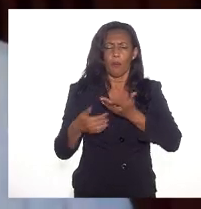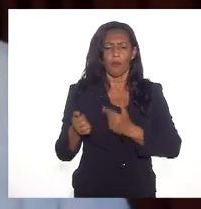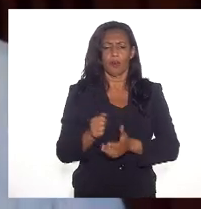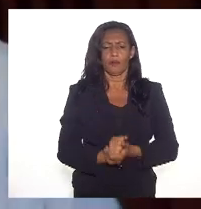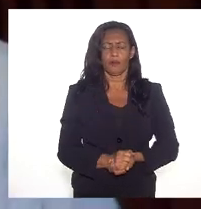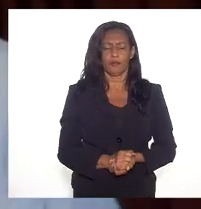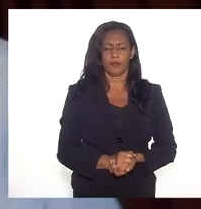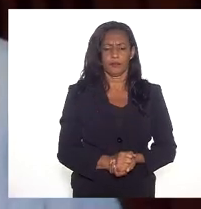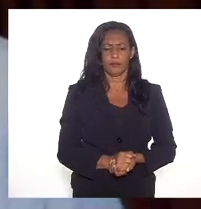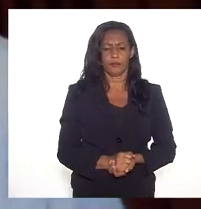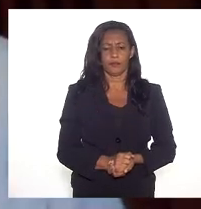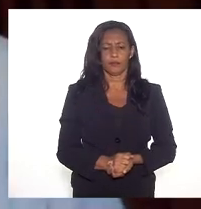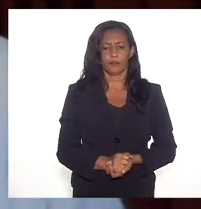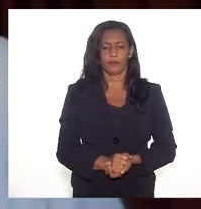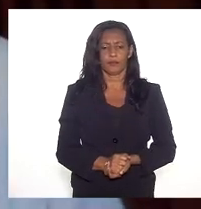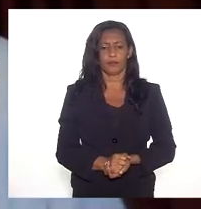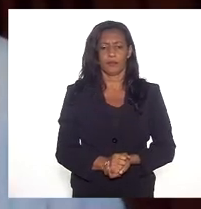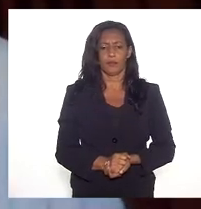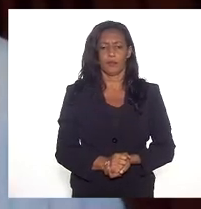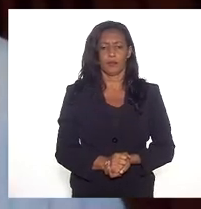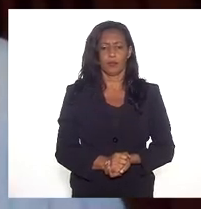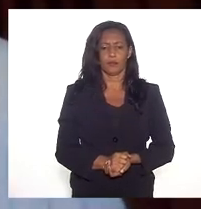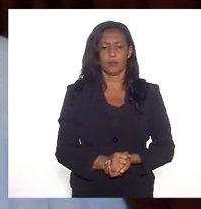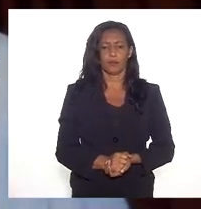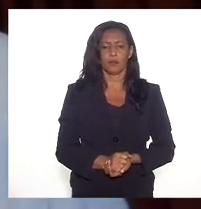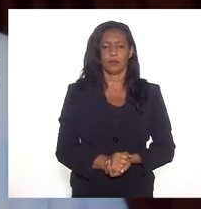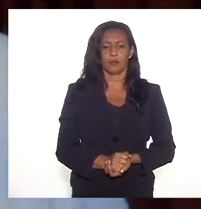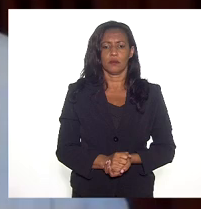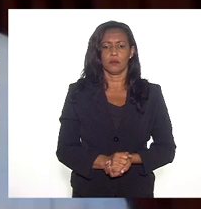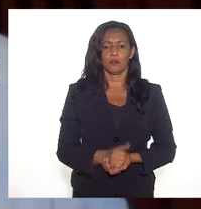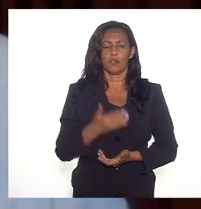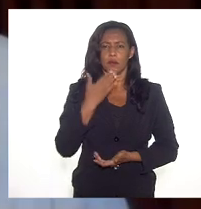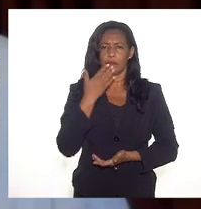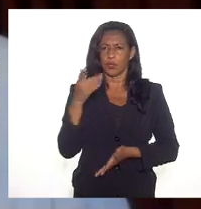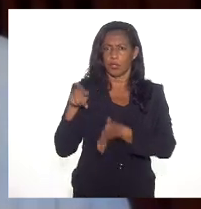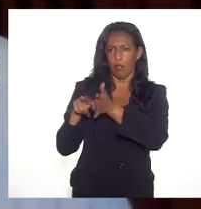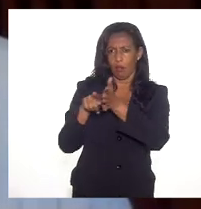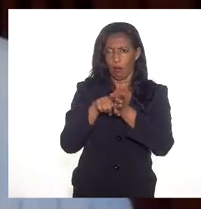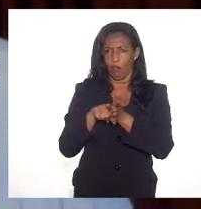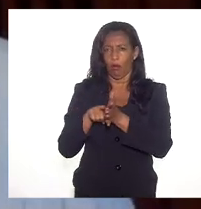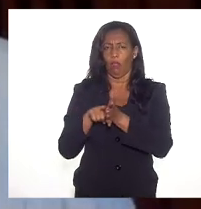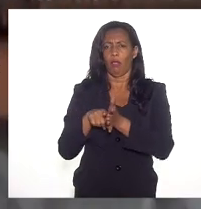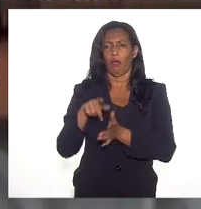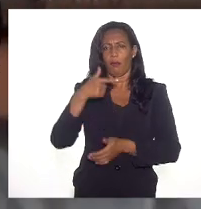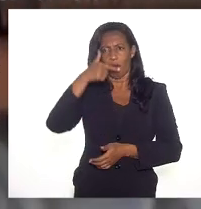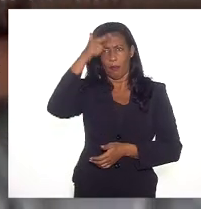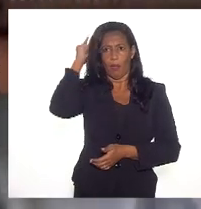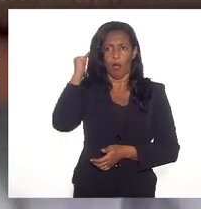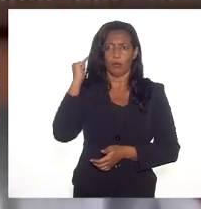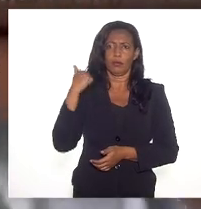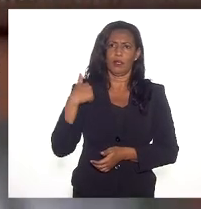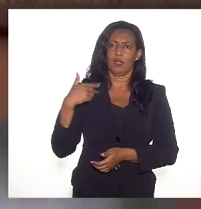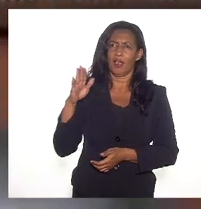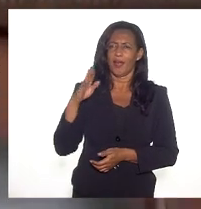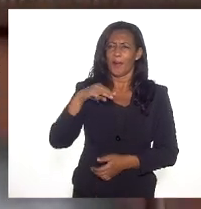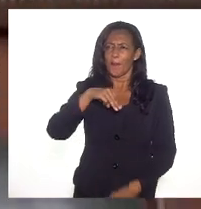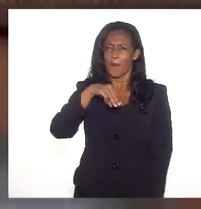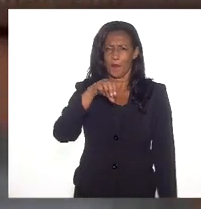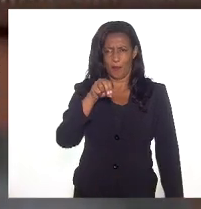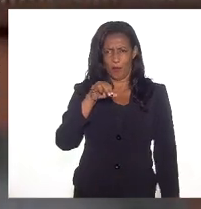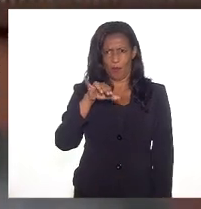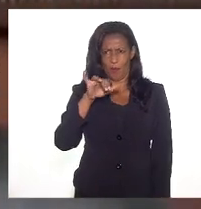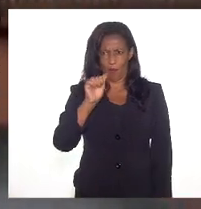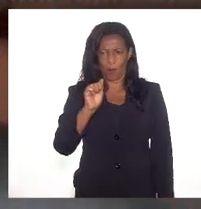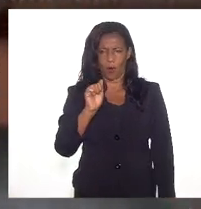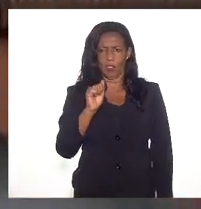adequação. Pedir de vista, deputado Luiz Paulo. Deputada Mônica, quer falar sobre o tema? Não, quero sim, é porque eu já havia apresentado